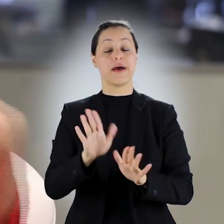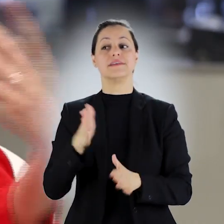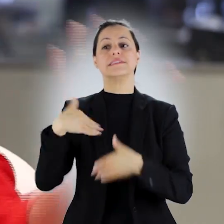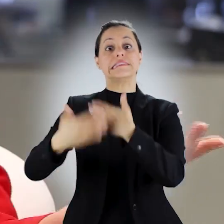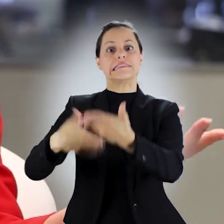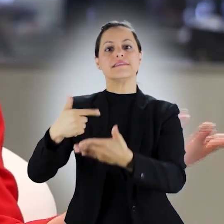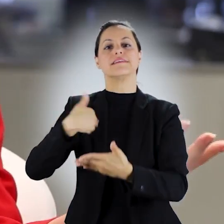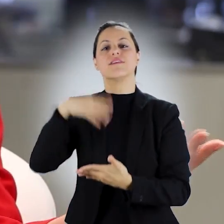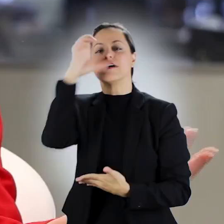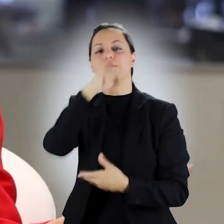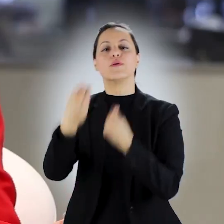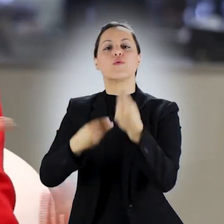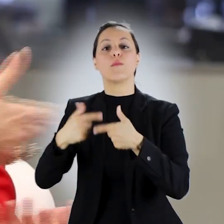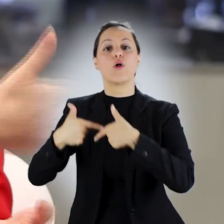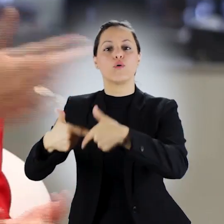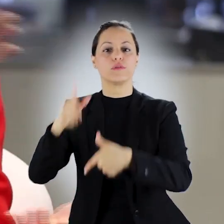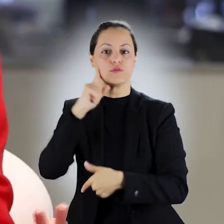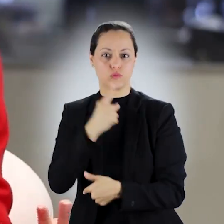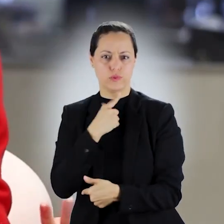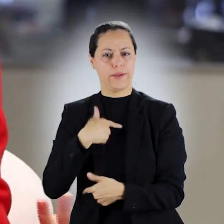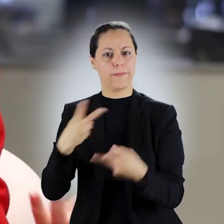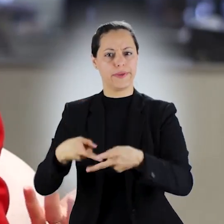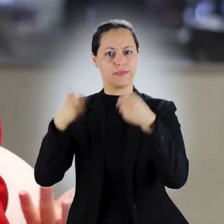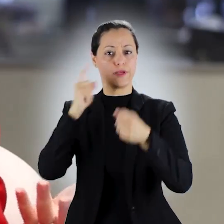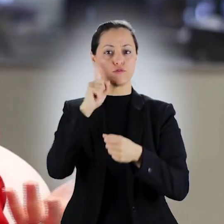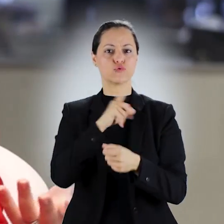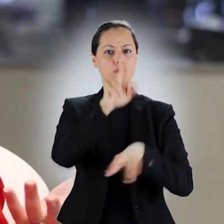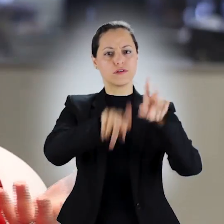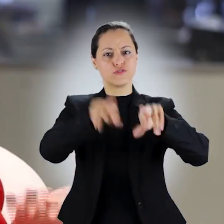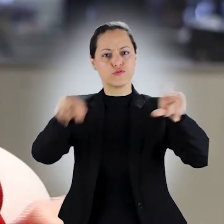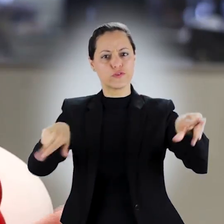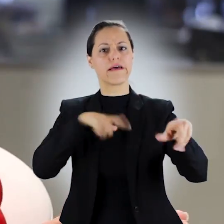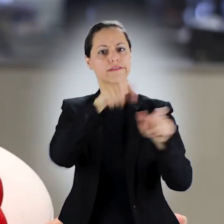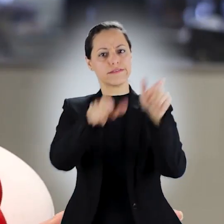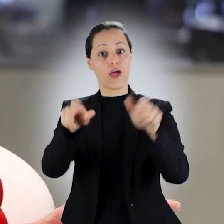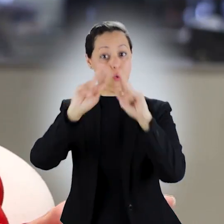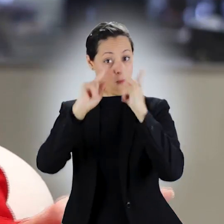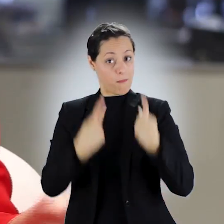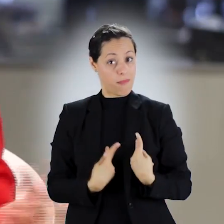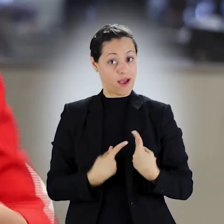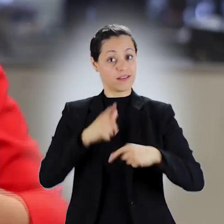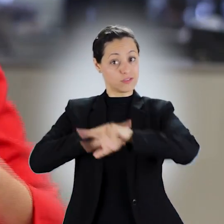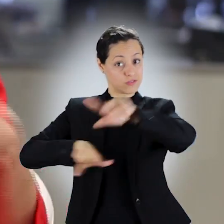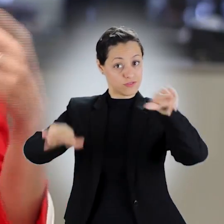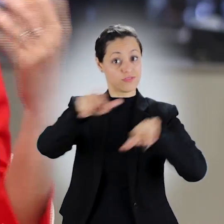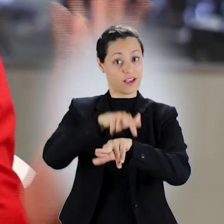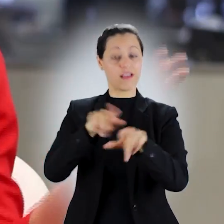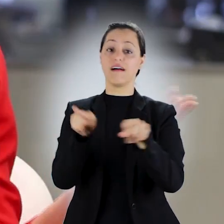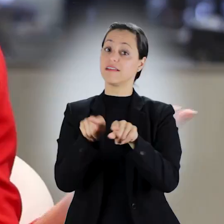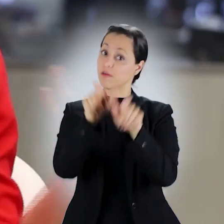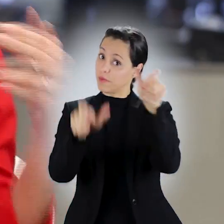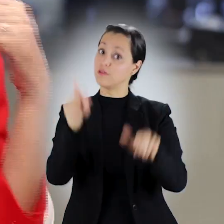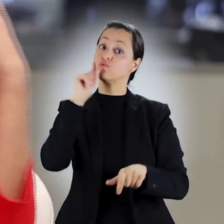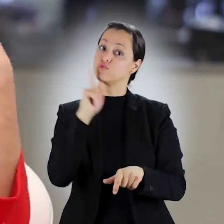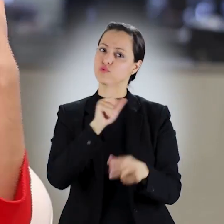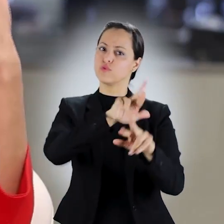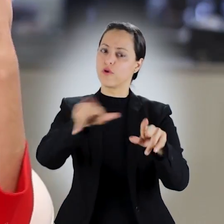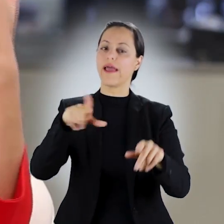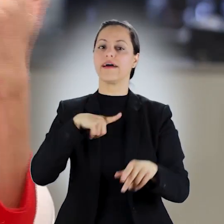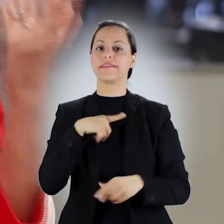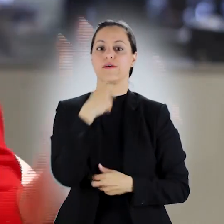surdo, ele também é diverso, como o ser humano, né, a sociedade de uma maneira geral, ela é diversa. Então tem o surdo oralizado, que é o